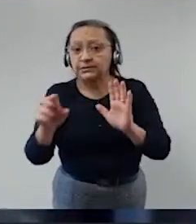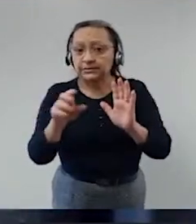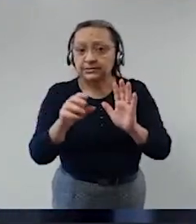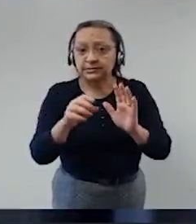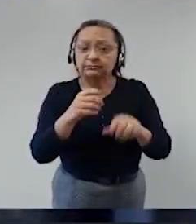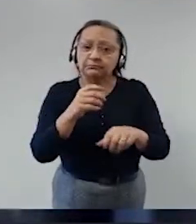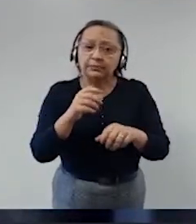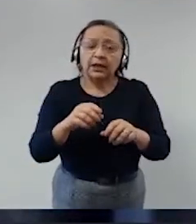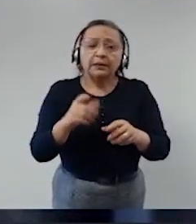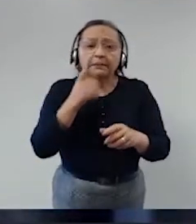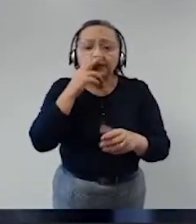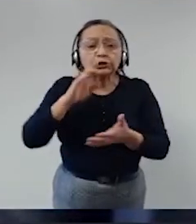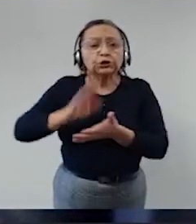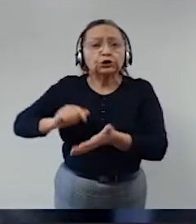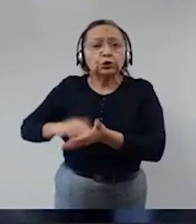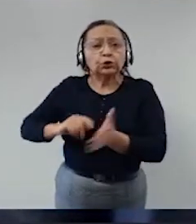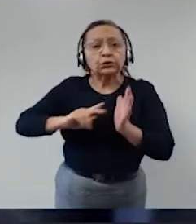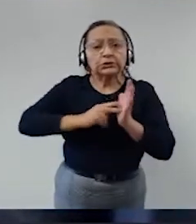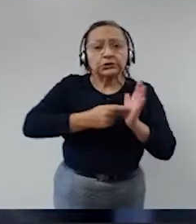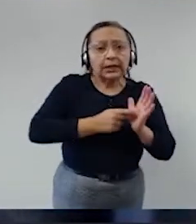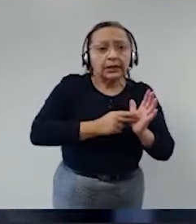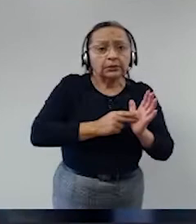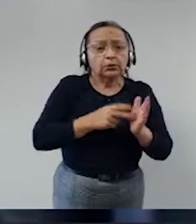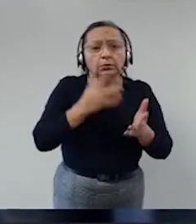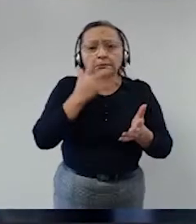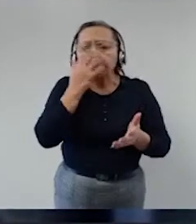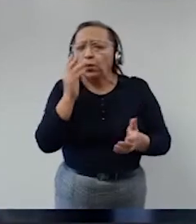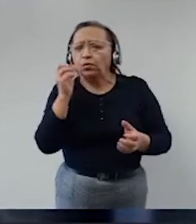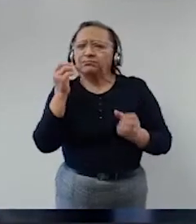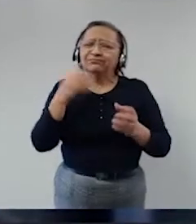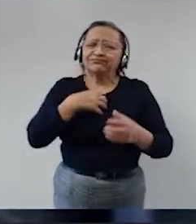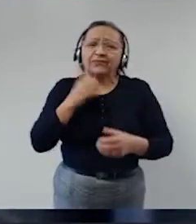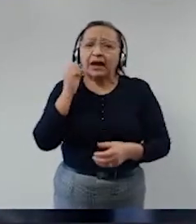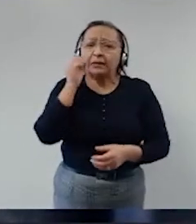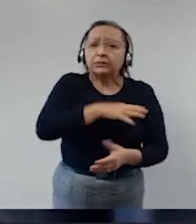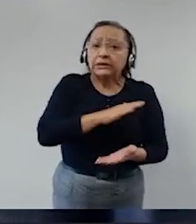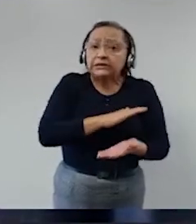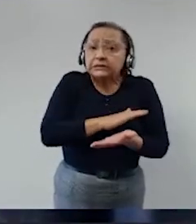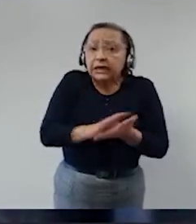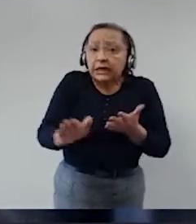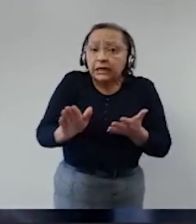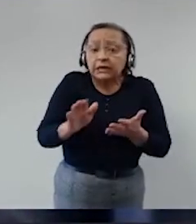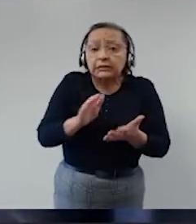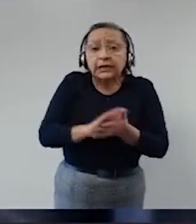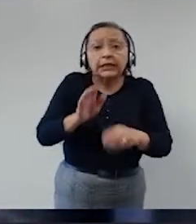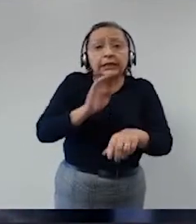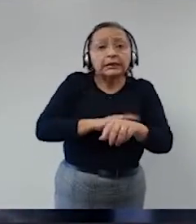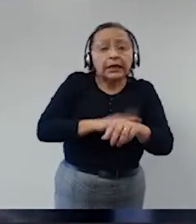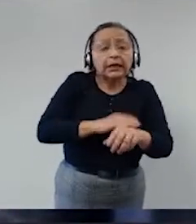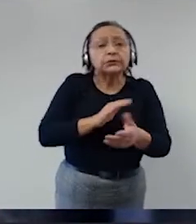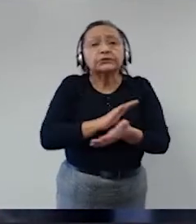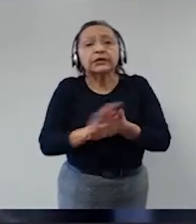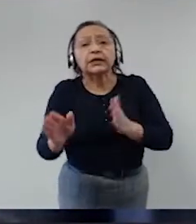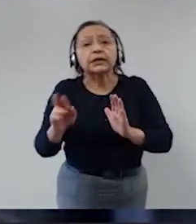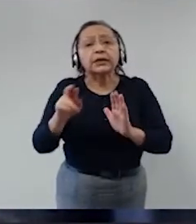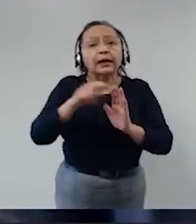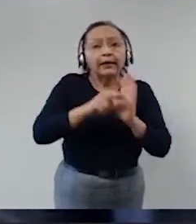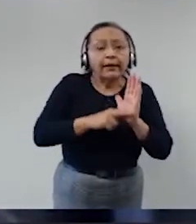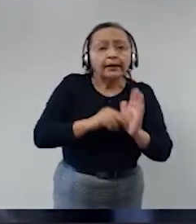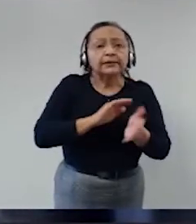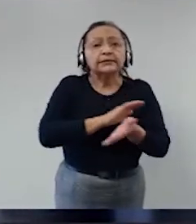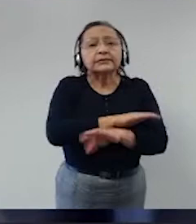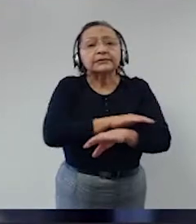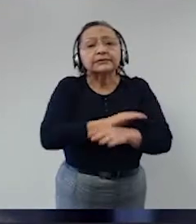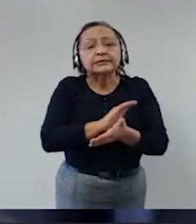subtraiu dos sindicatos de maneira, inclusive, abrupta, sem qualquer medida de transição, e isso foi trazido pela